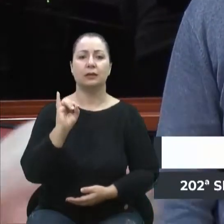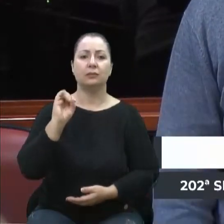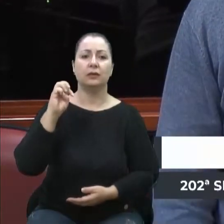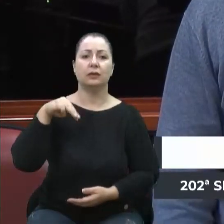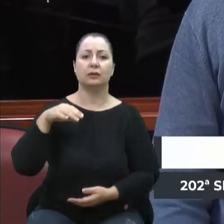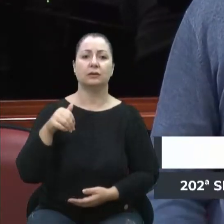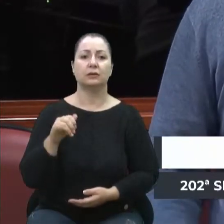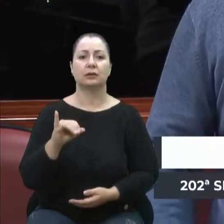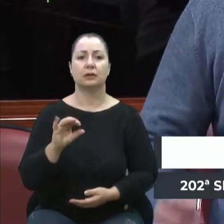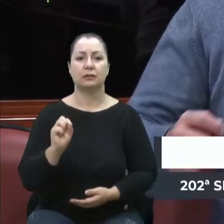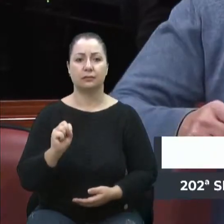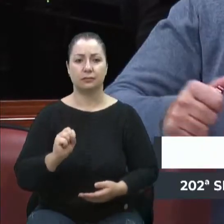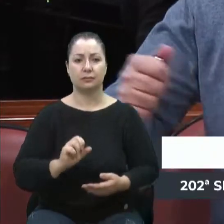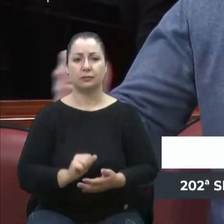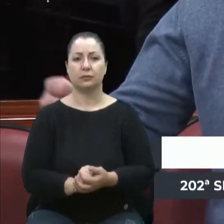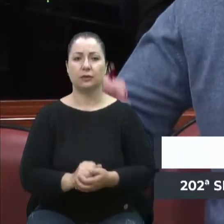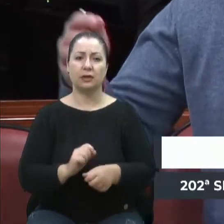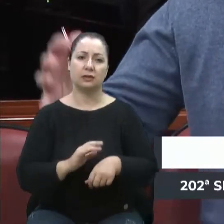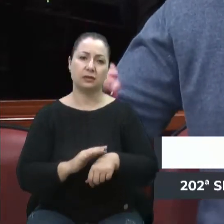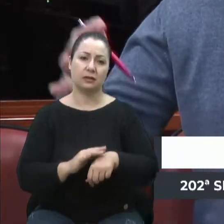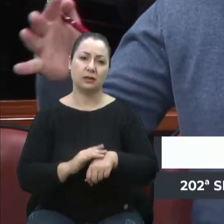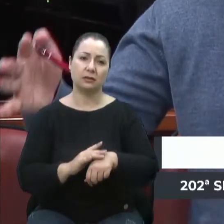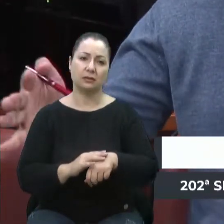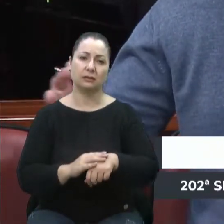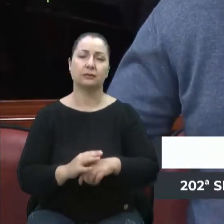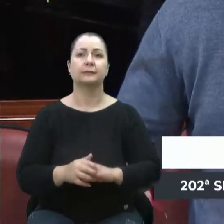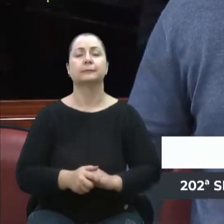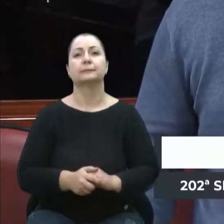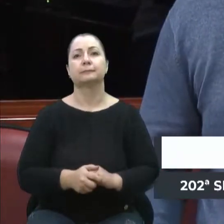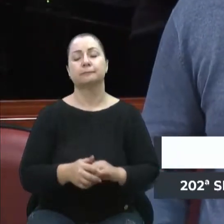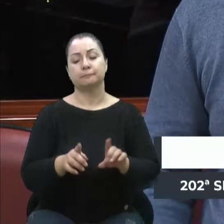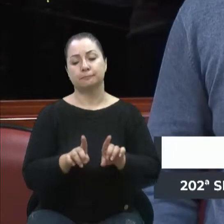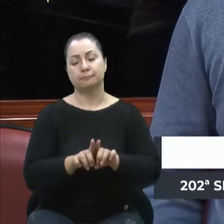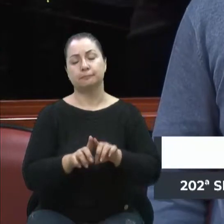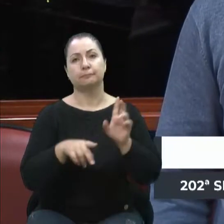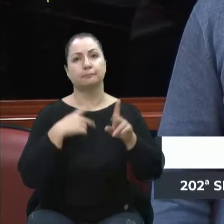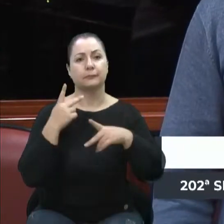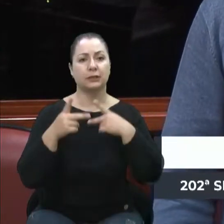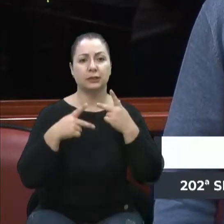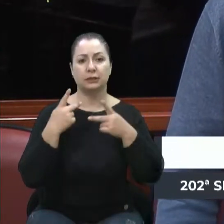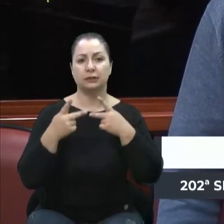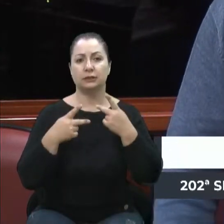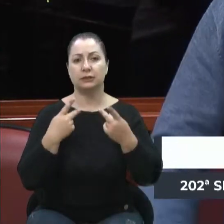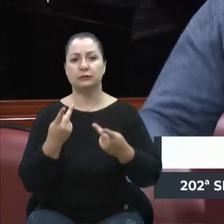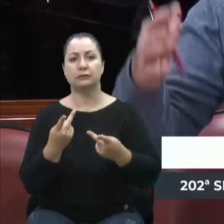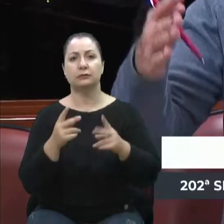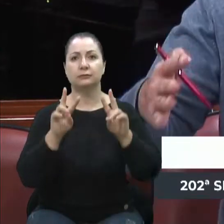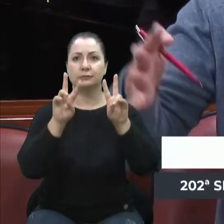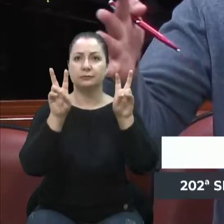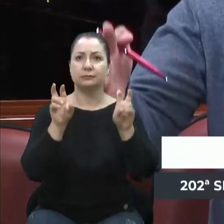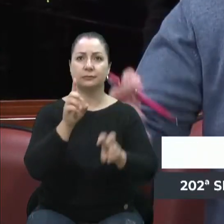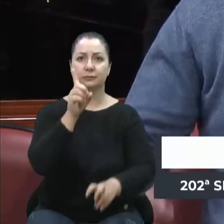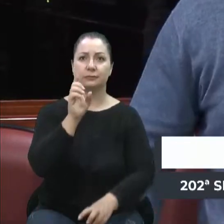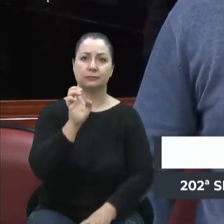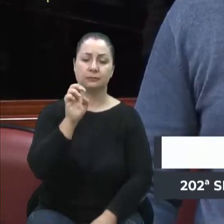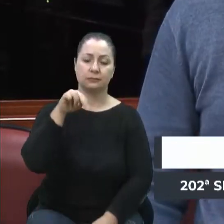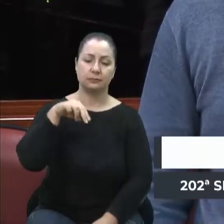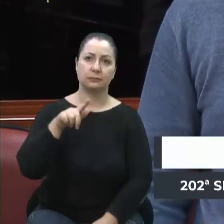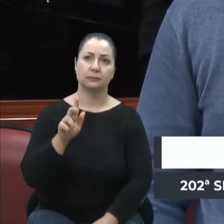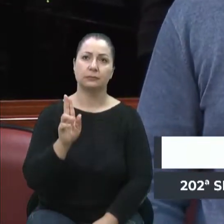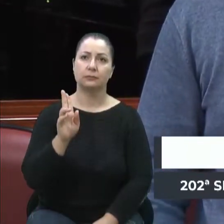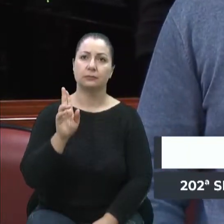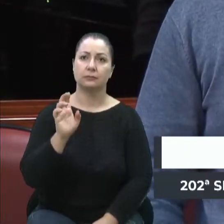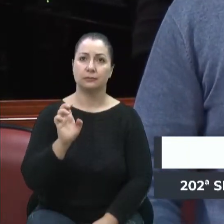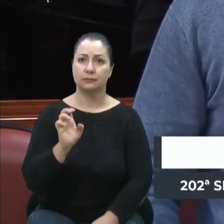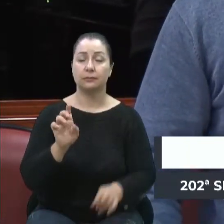Secretaria da Saúde falando dos focos, por exemplo, de dengue que a nossa cidade tem, né? Então, a importância dos agentes